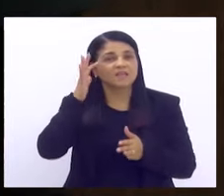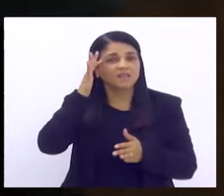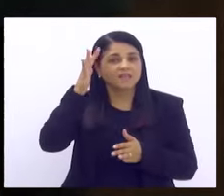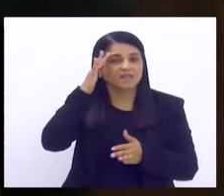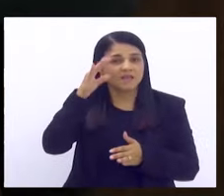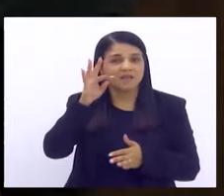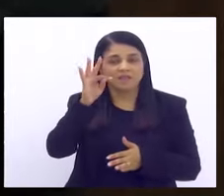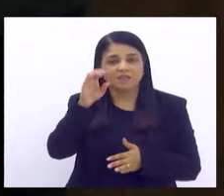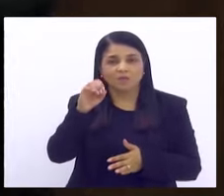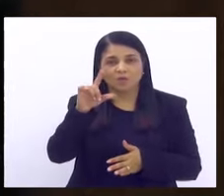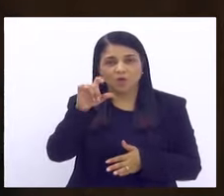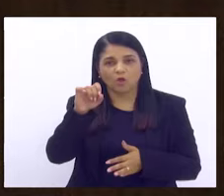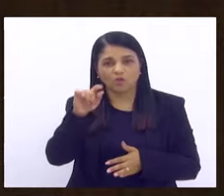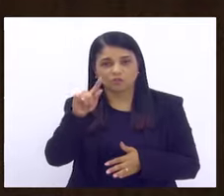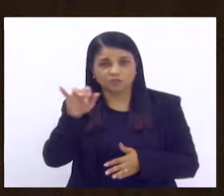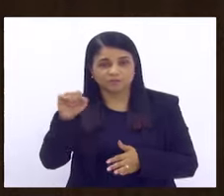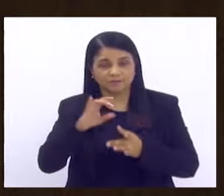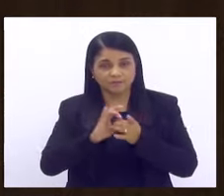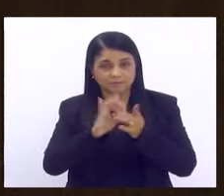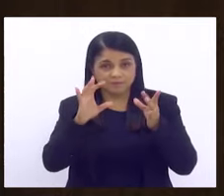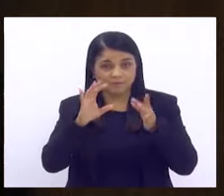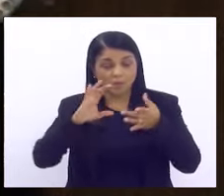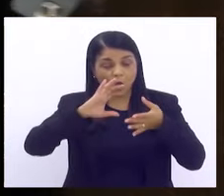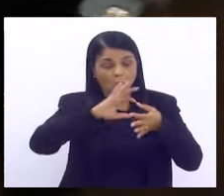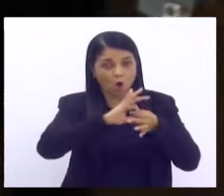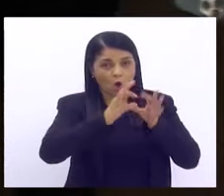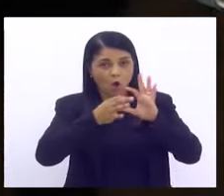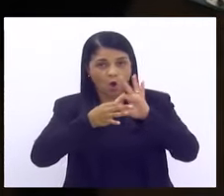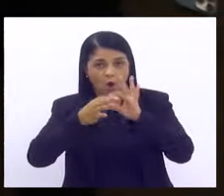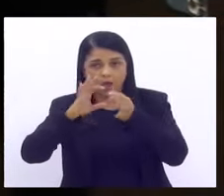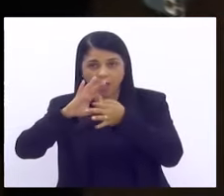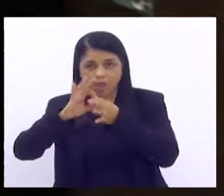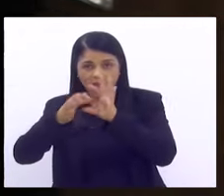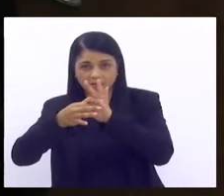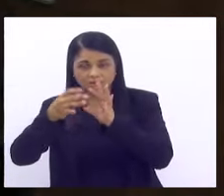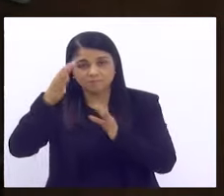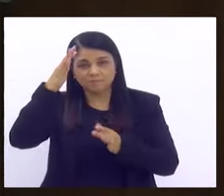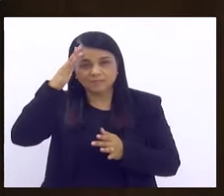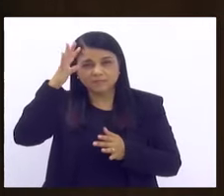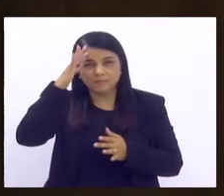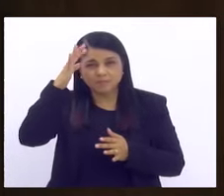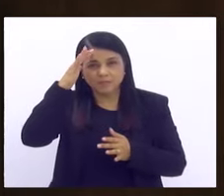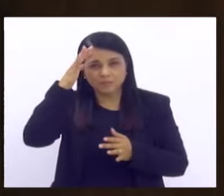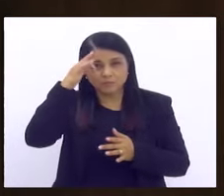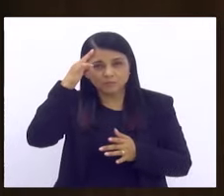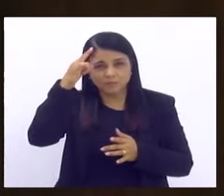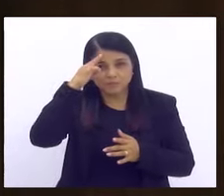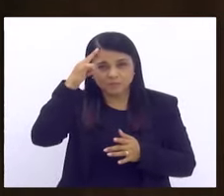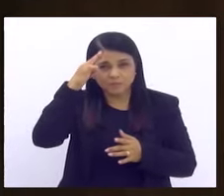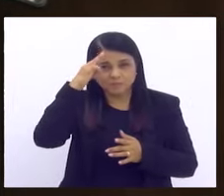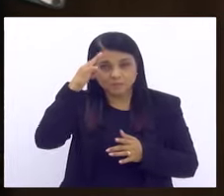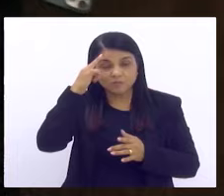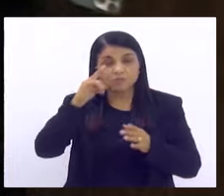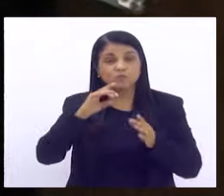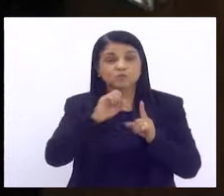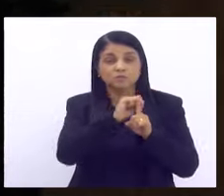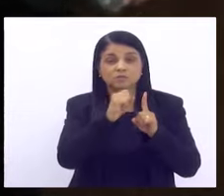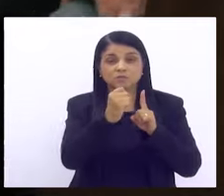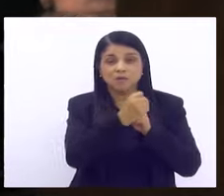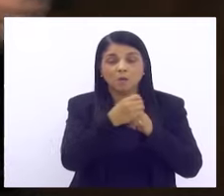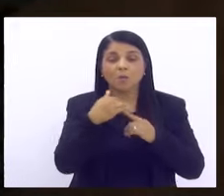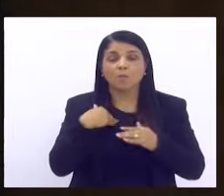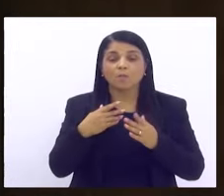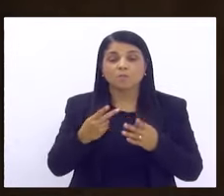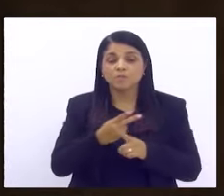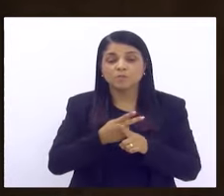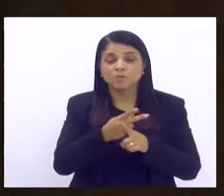da libertação é uma corrente de pensamento social que busca a libertação social dos